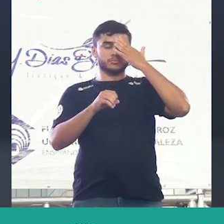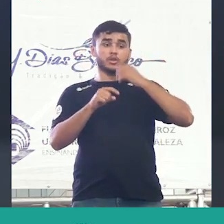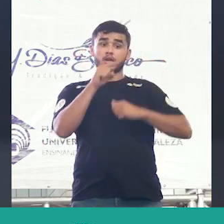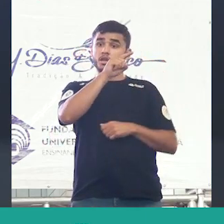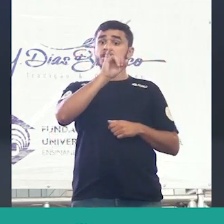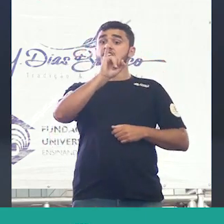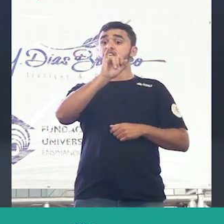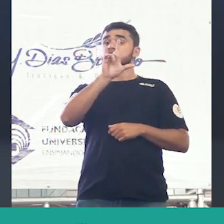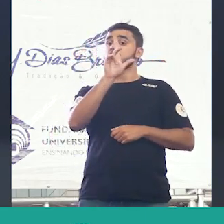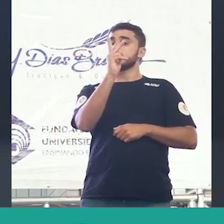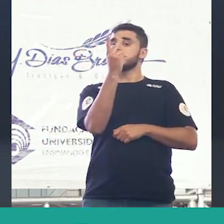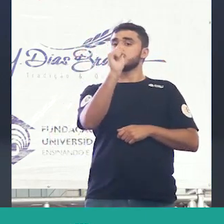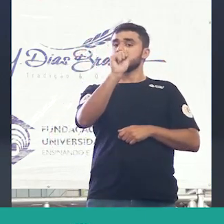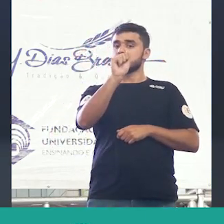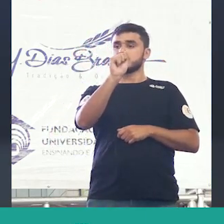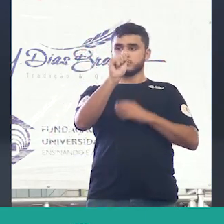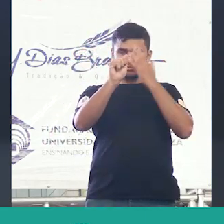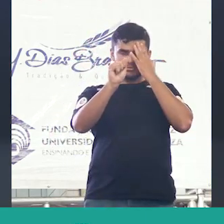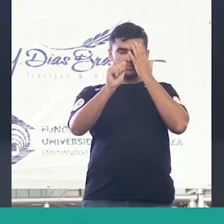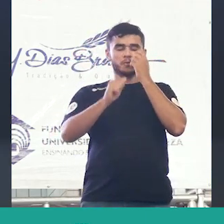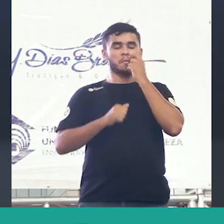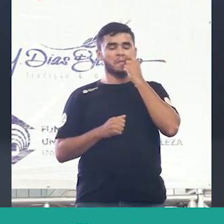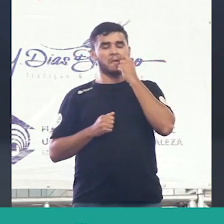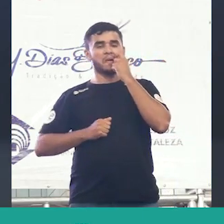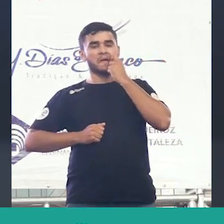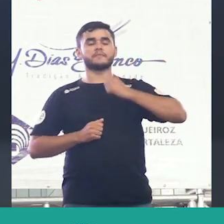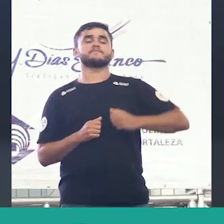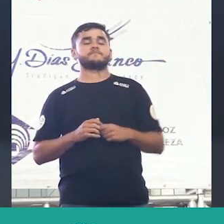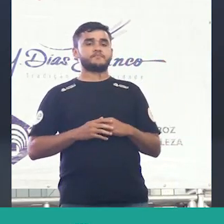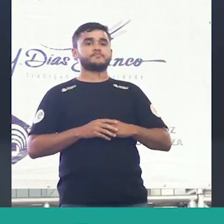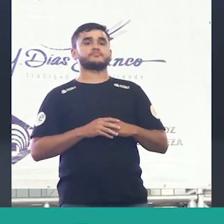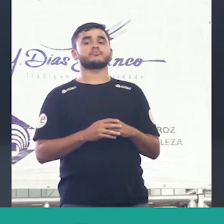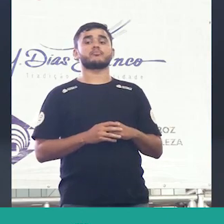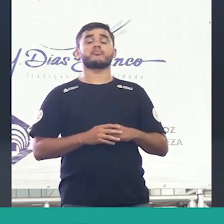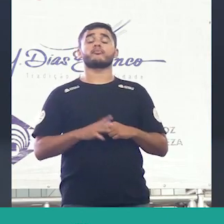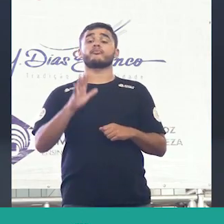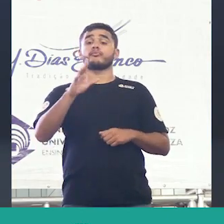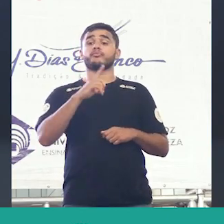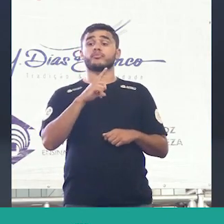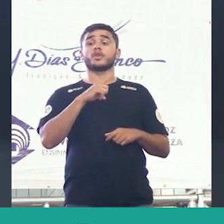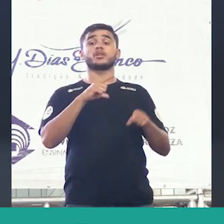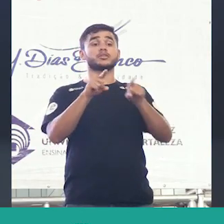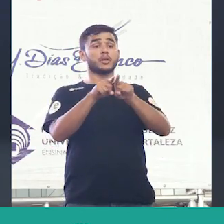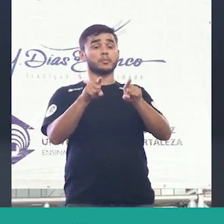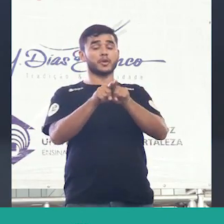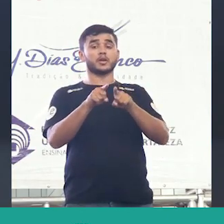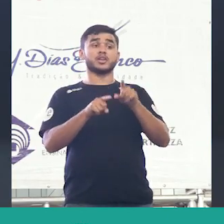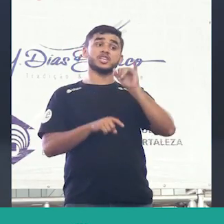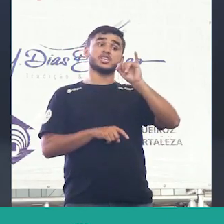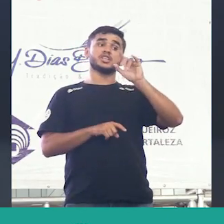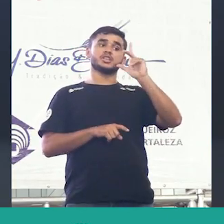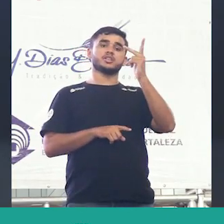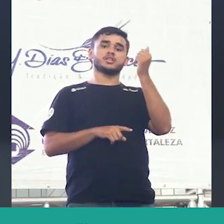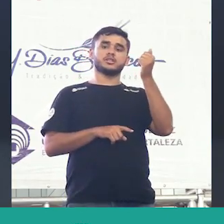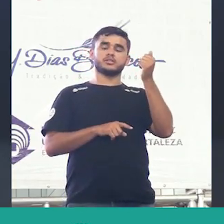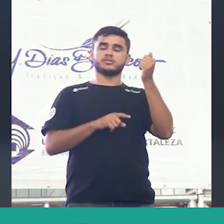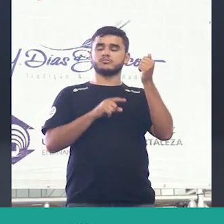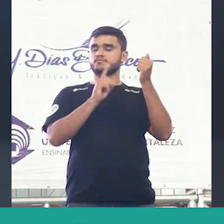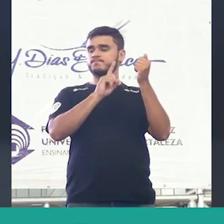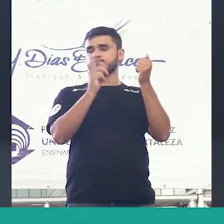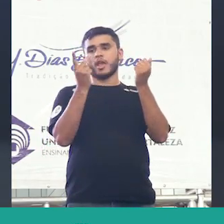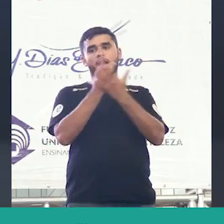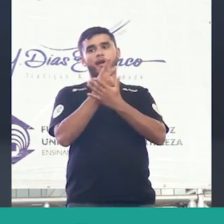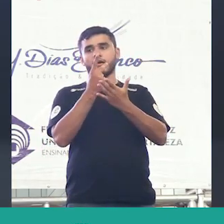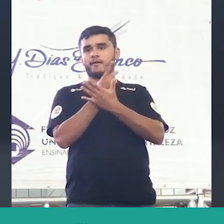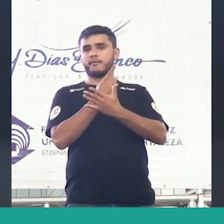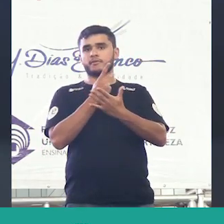na sombra da lua, entenderam ou não? Item A. Sobral ficou na sombra da lua, enquanto a ilha ficou na penumbra.